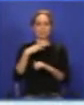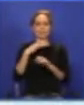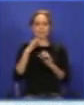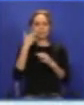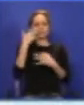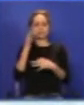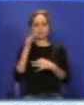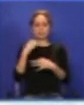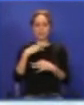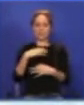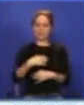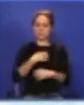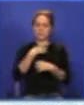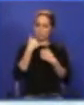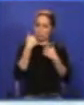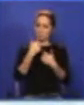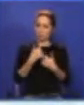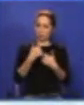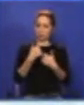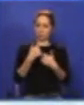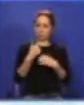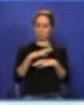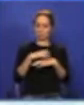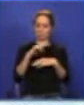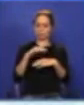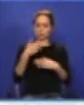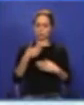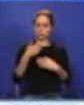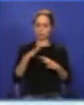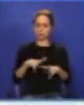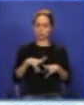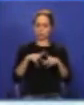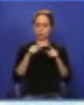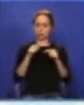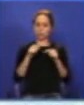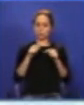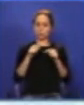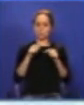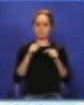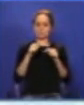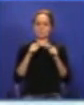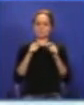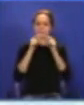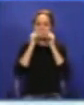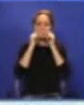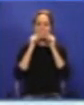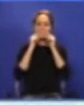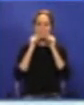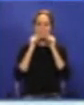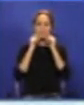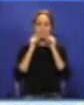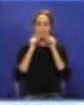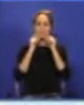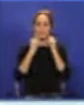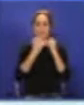o seu bem-estar, a sua autoestima. E então, para isso, hoje em dia foram desenvolvidos aparelhos linguais, sim, que são colocados na face interna